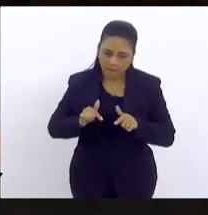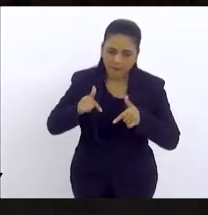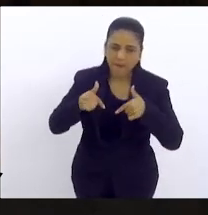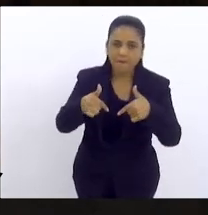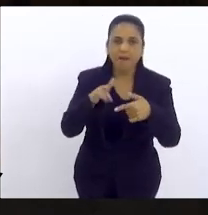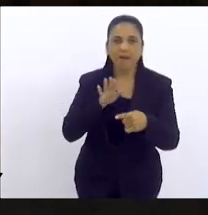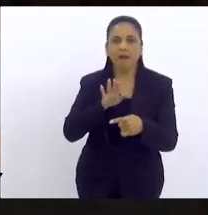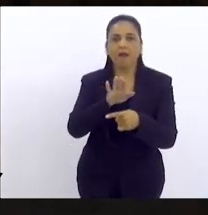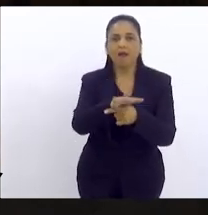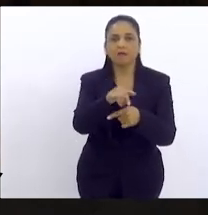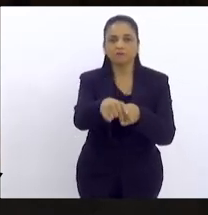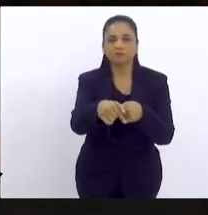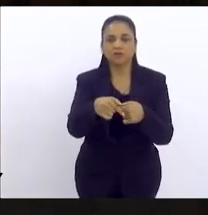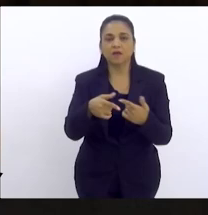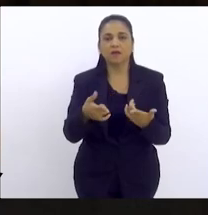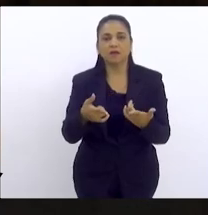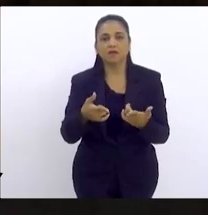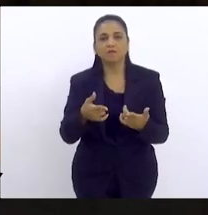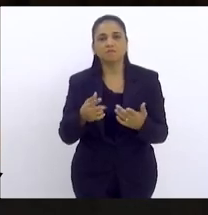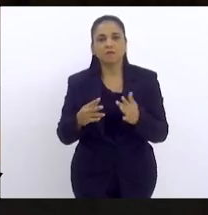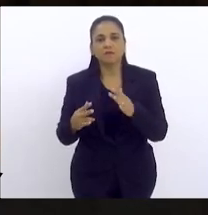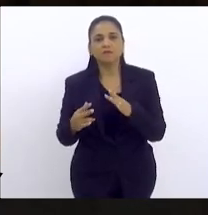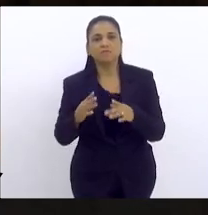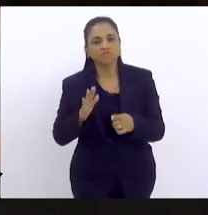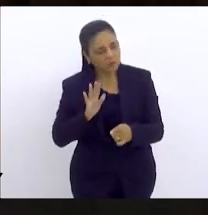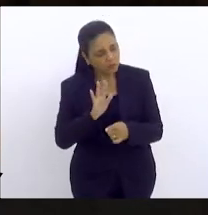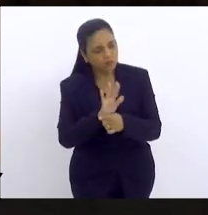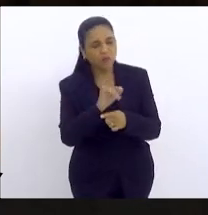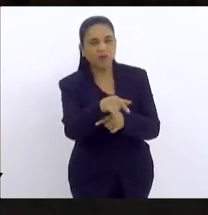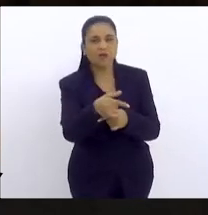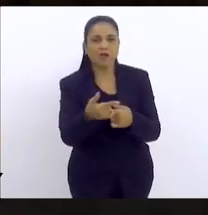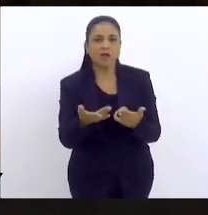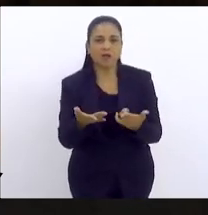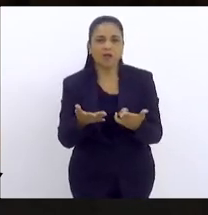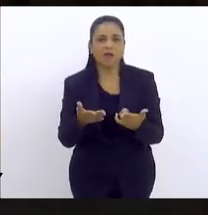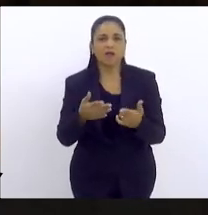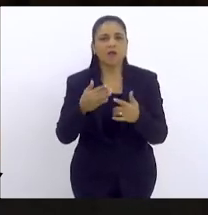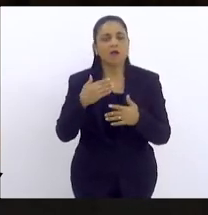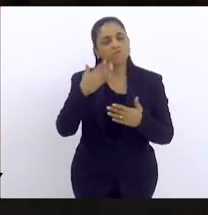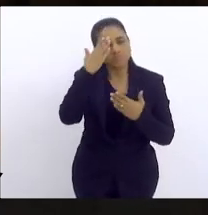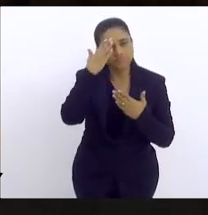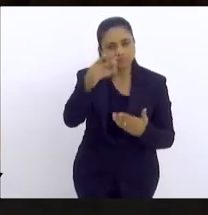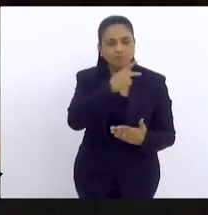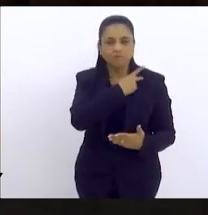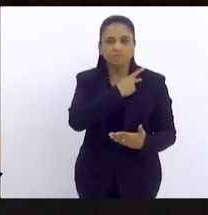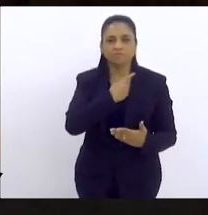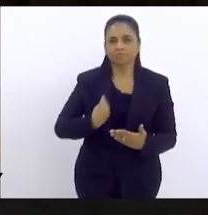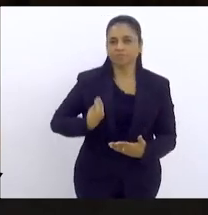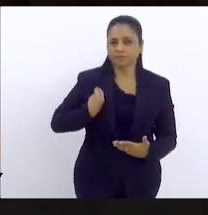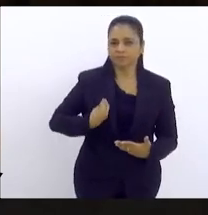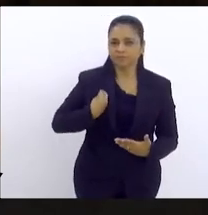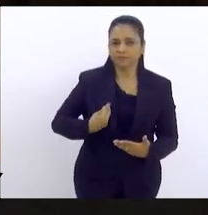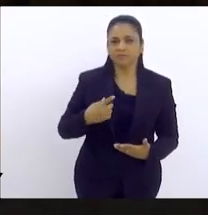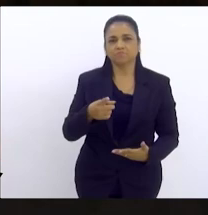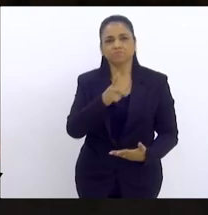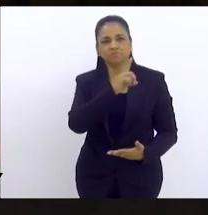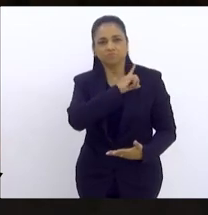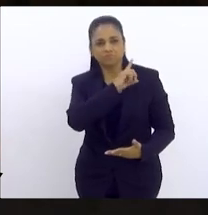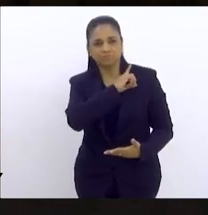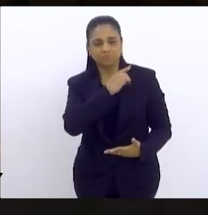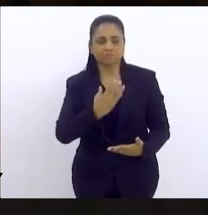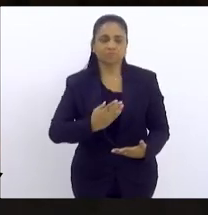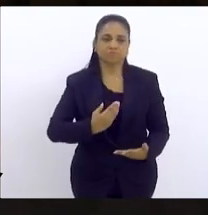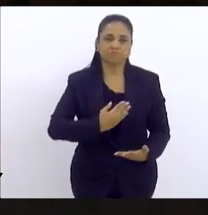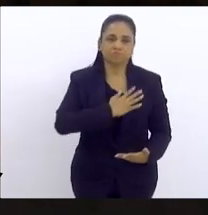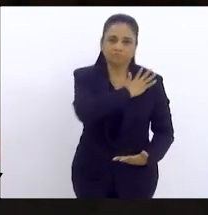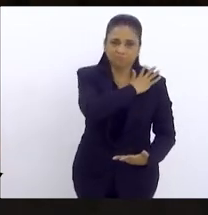coloca disposto aqui para tá fazendo essa ponte ele tá ajudando vocês e agradecer a presença aqui dos coronéis de polícia e bem